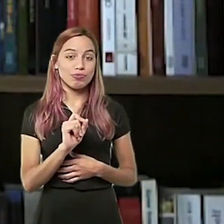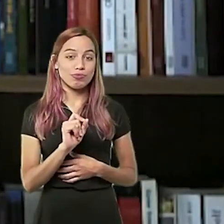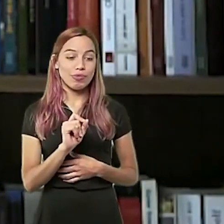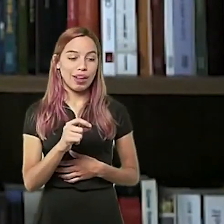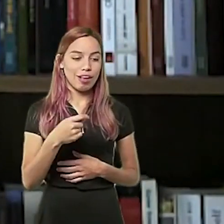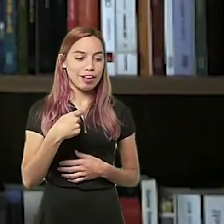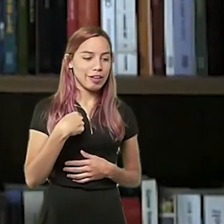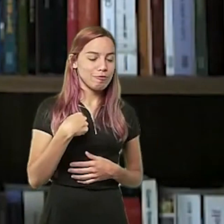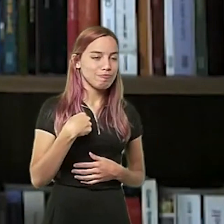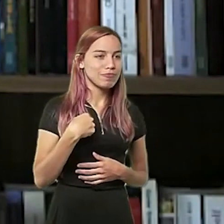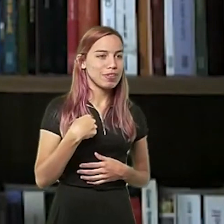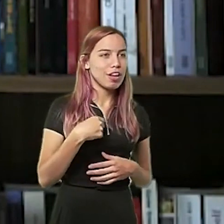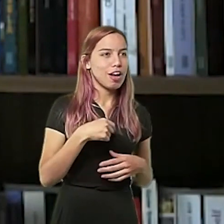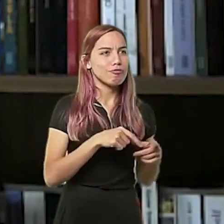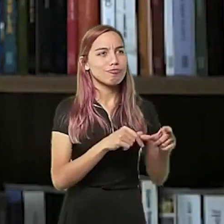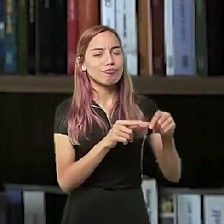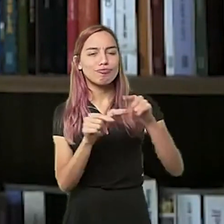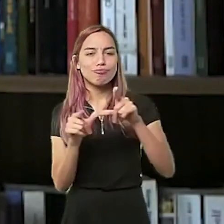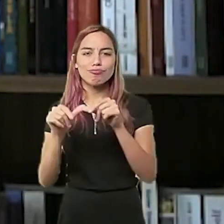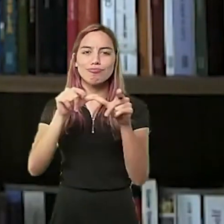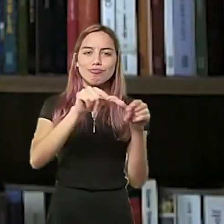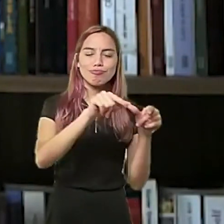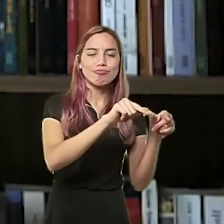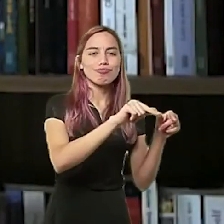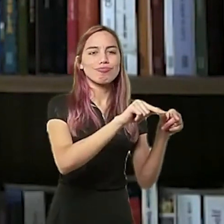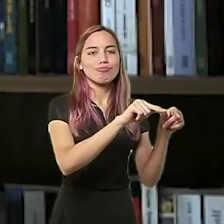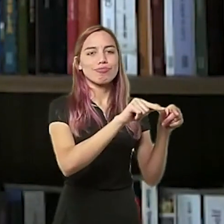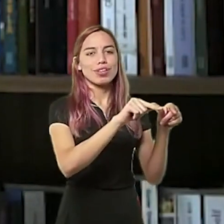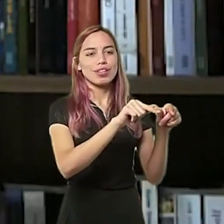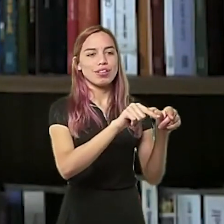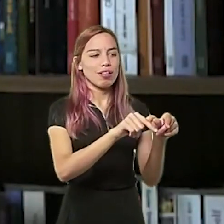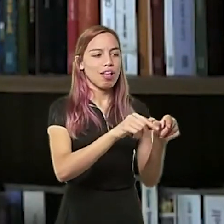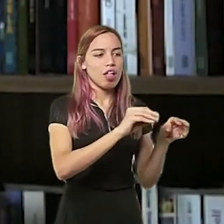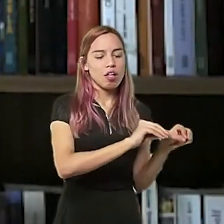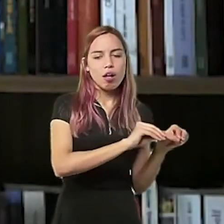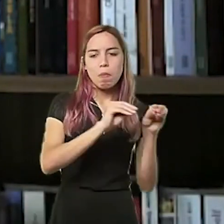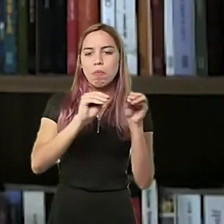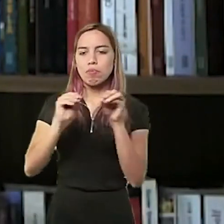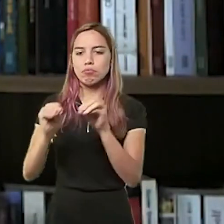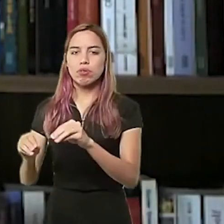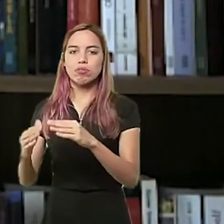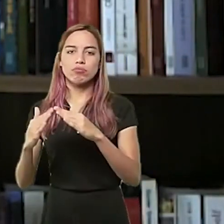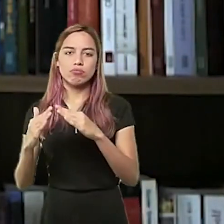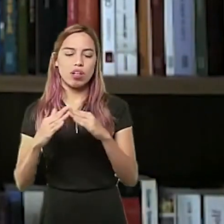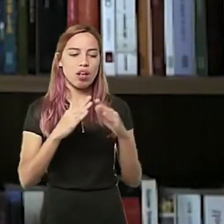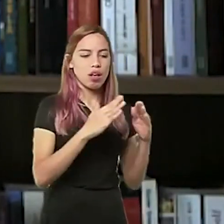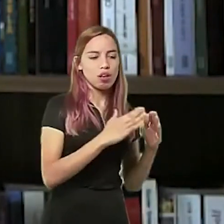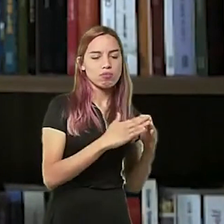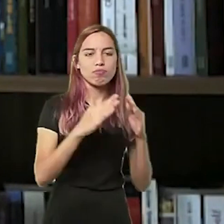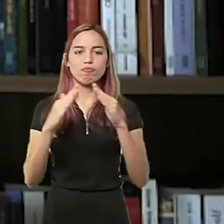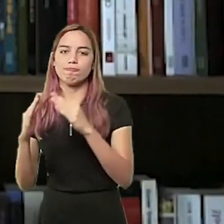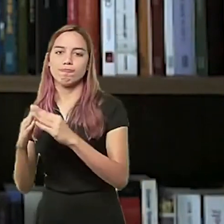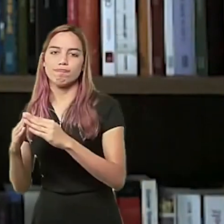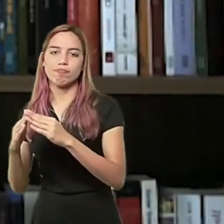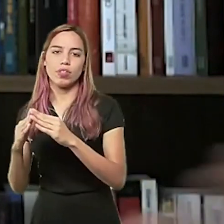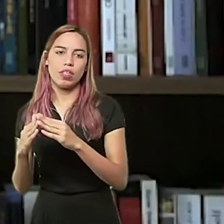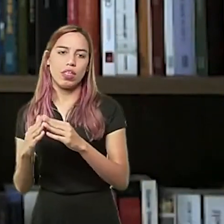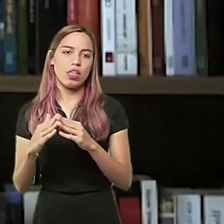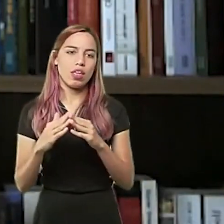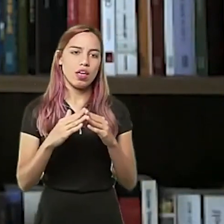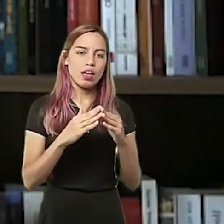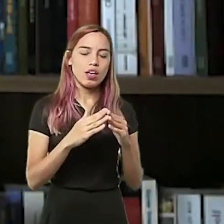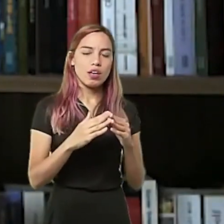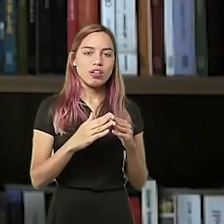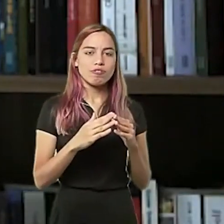andanças, eu saí dos lugares onde eu morava e dos contatos com os vizinhos e com o trabalho e fui